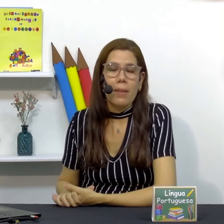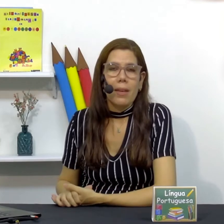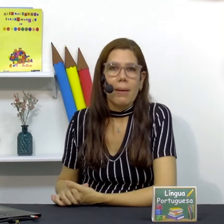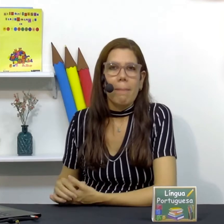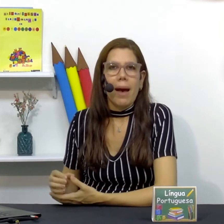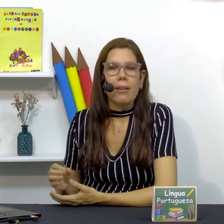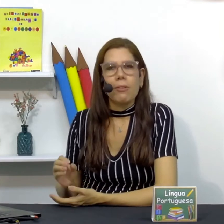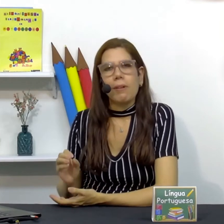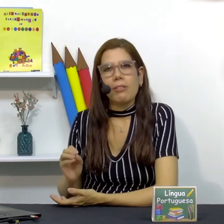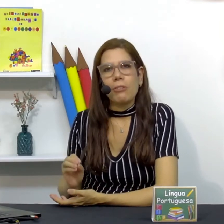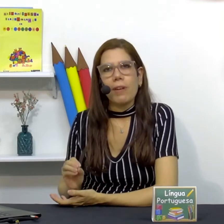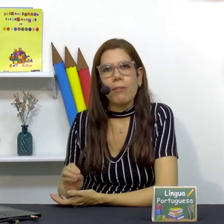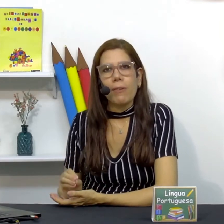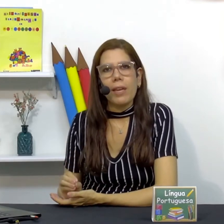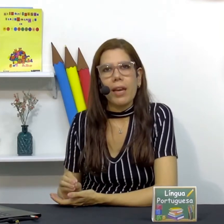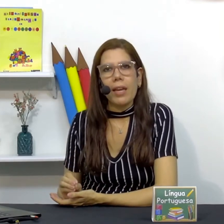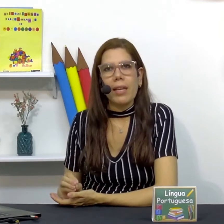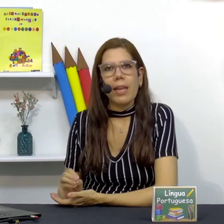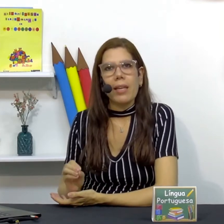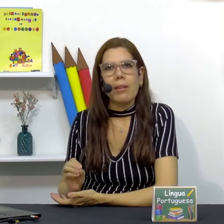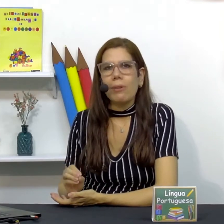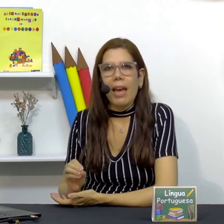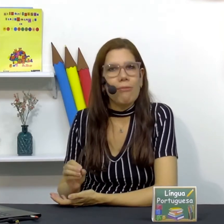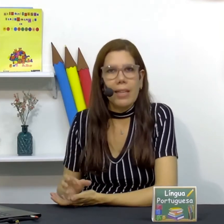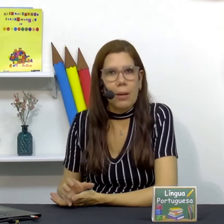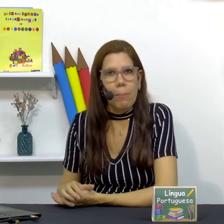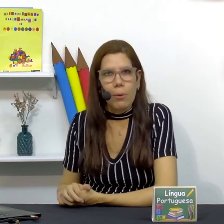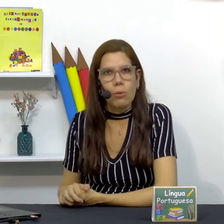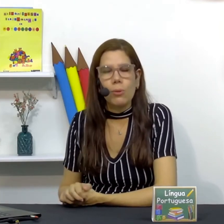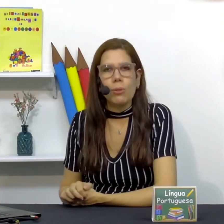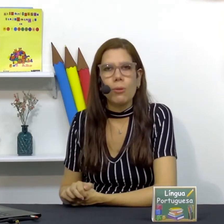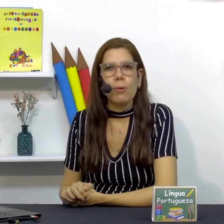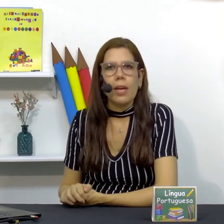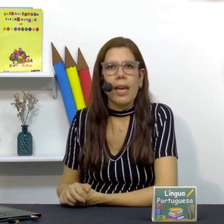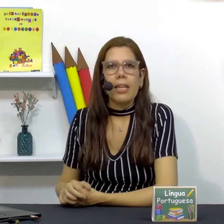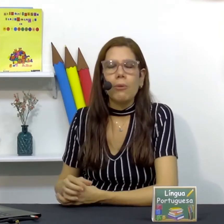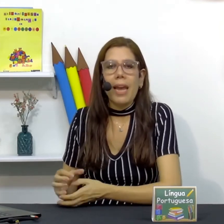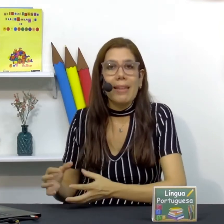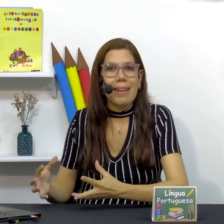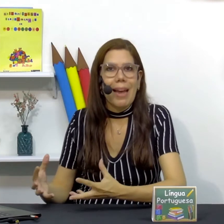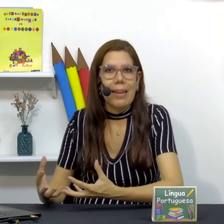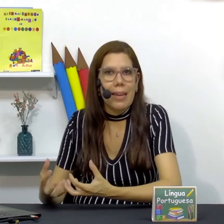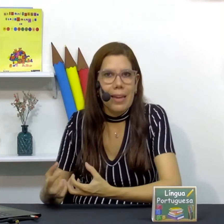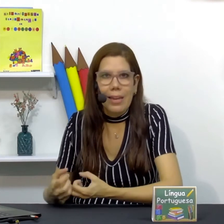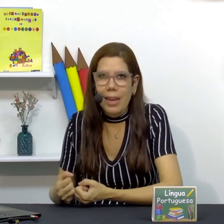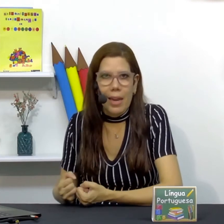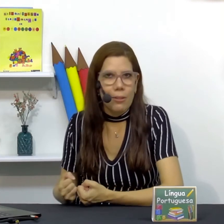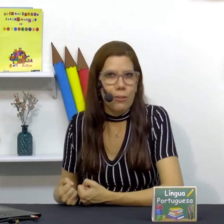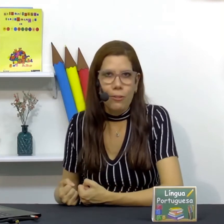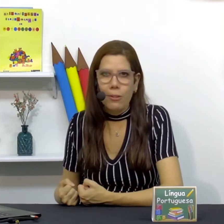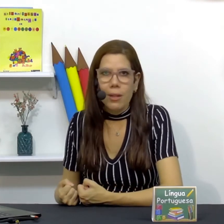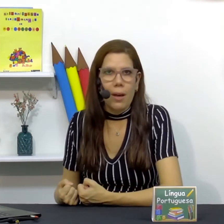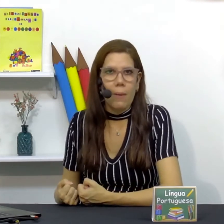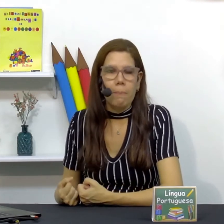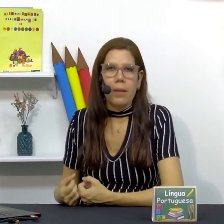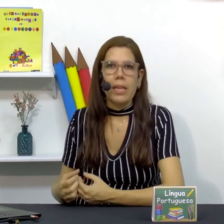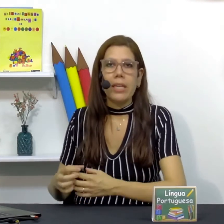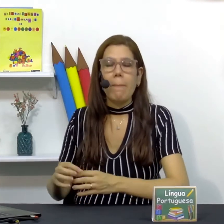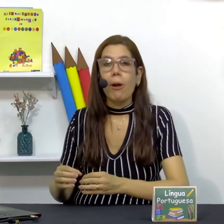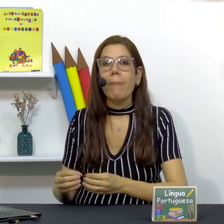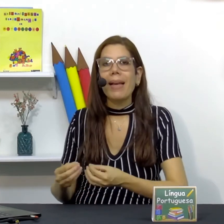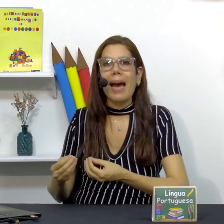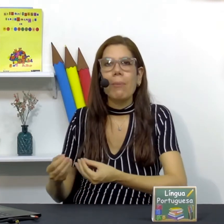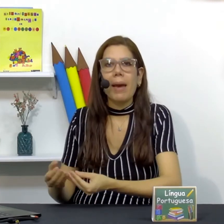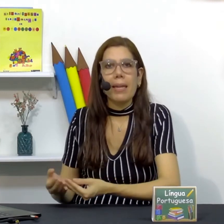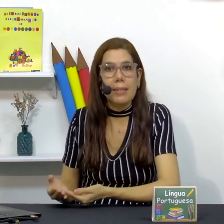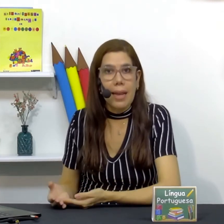enfim. Mas a gente verifica aí que ele não quer vender um produto, ele não quer atrair clientes, não. Ele